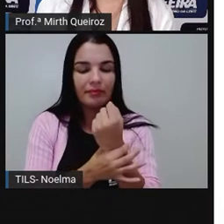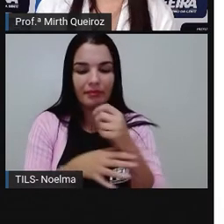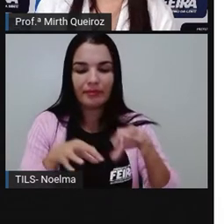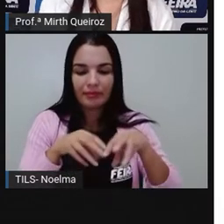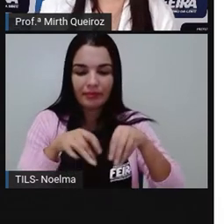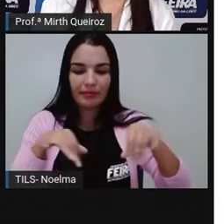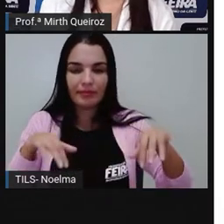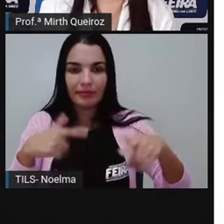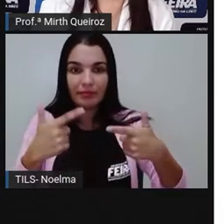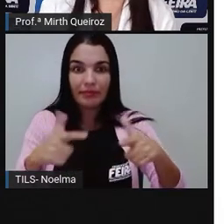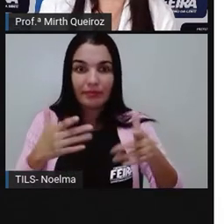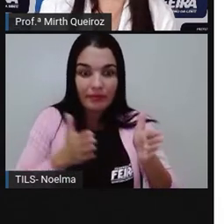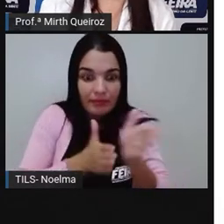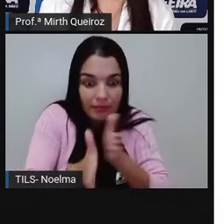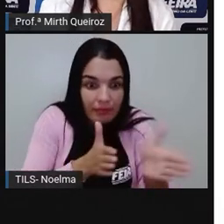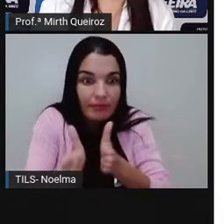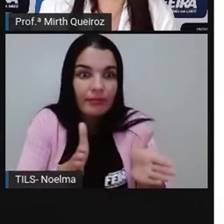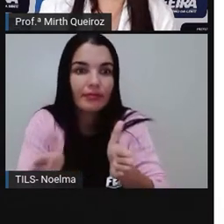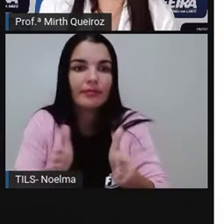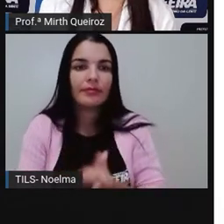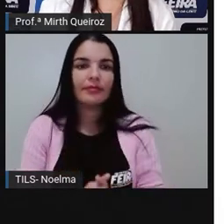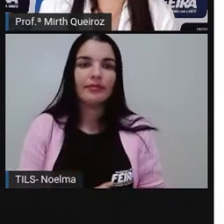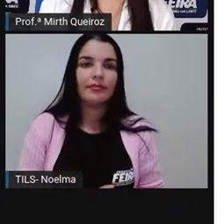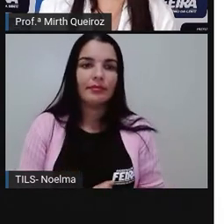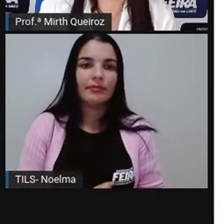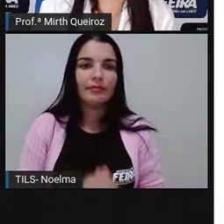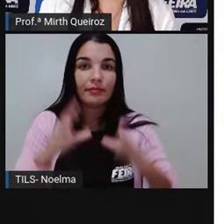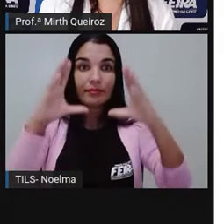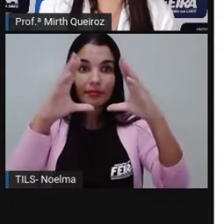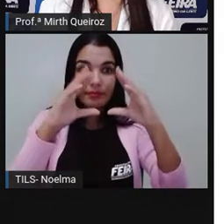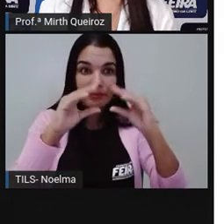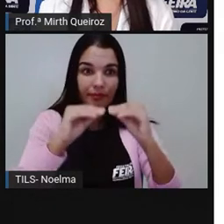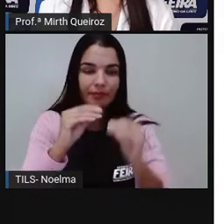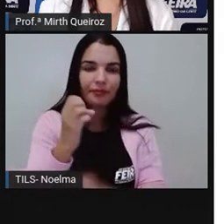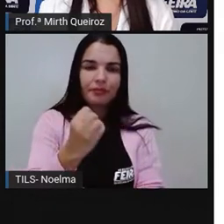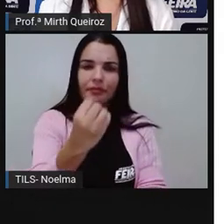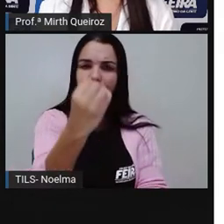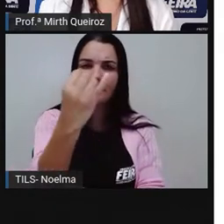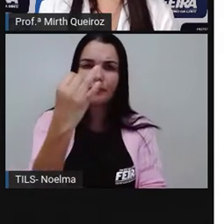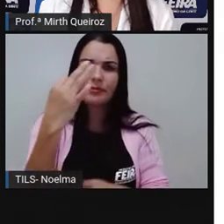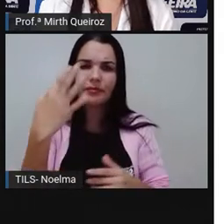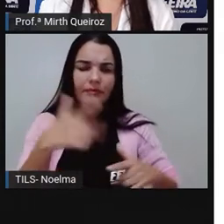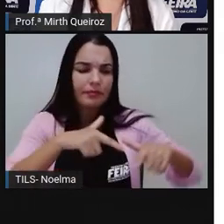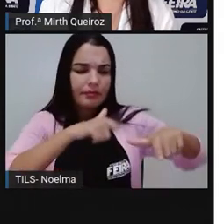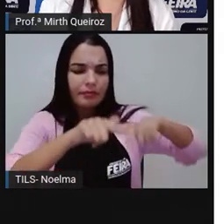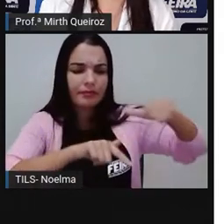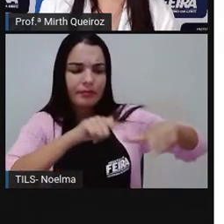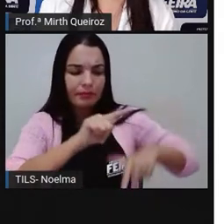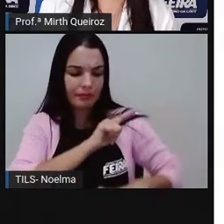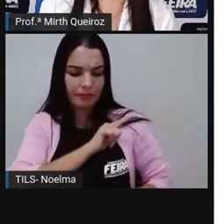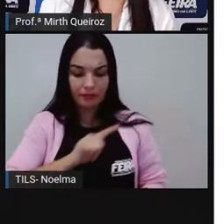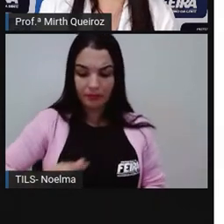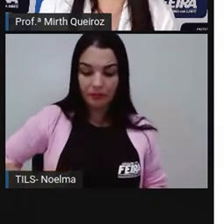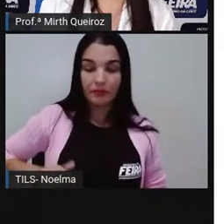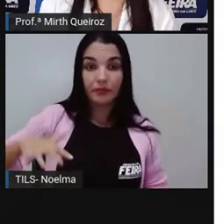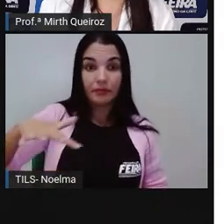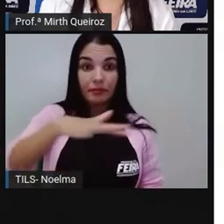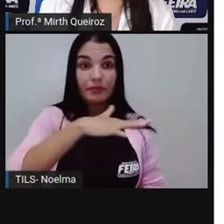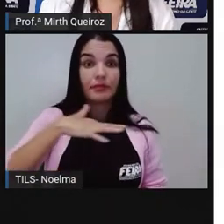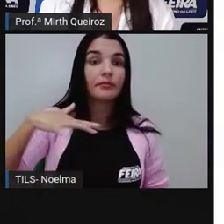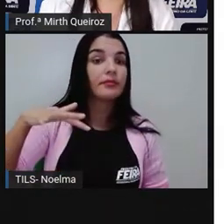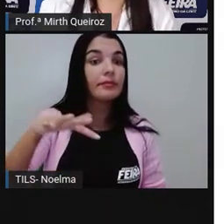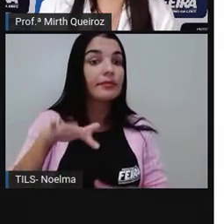para que não houvesse aí invasões. Resumindo, quais as funções aí do governador geral?